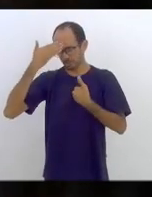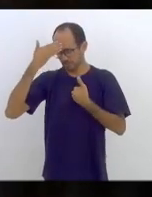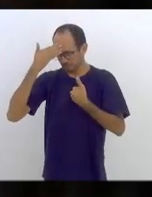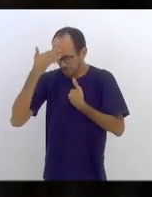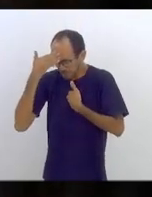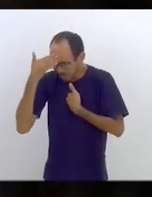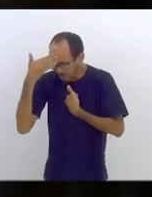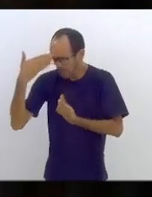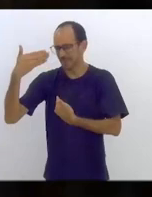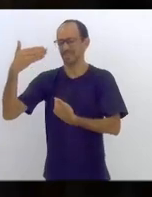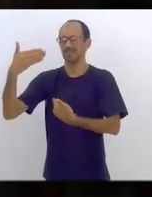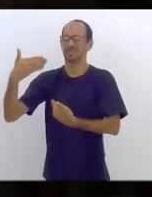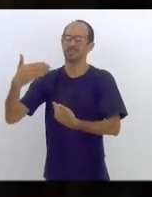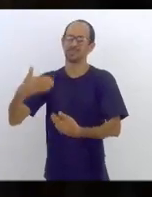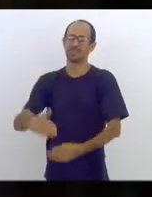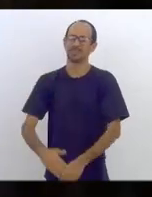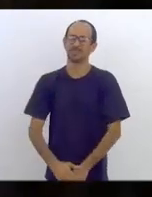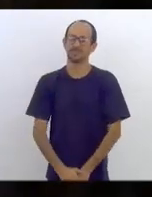Obrigado.